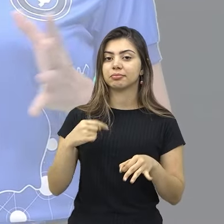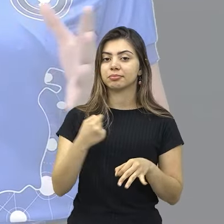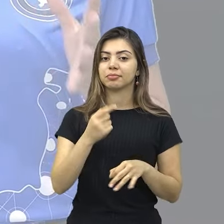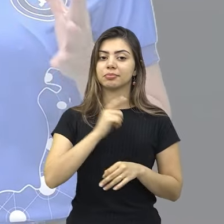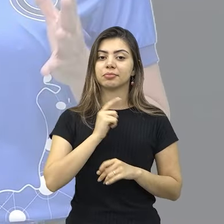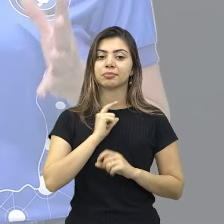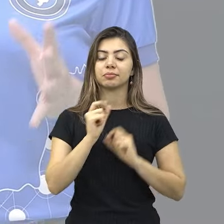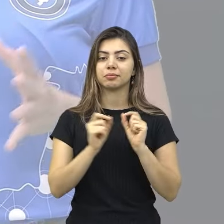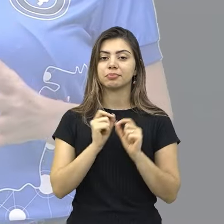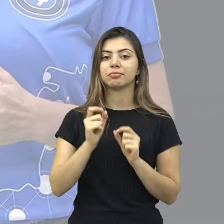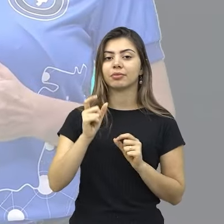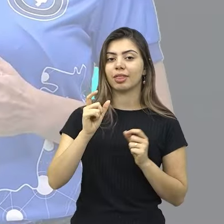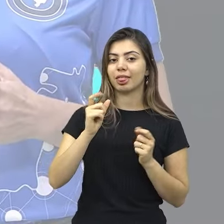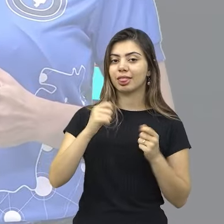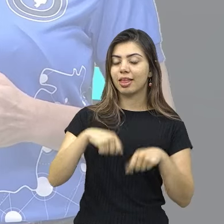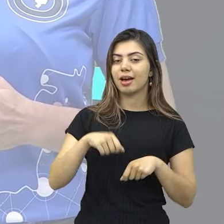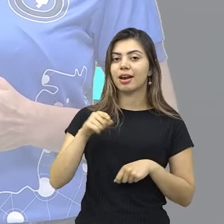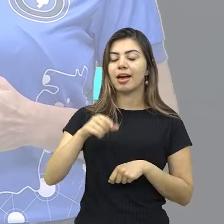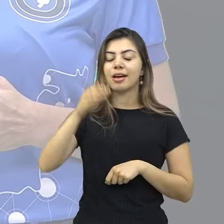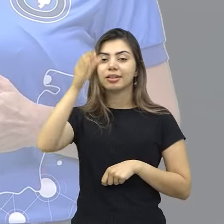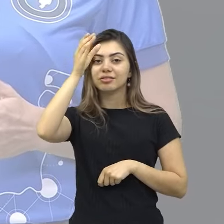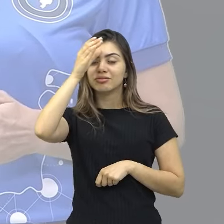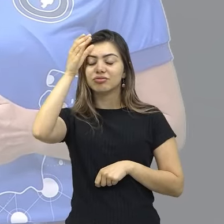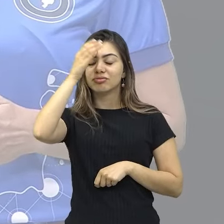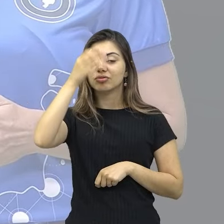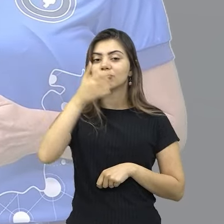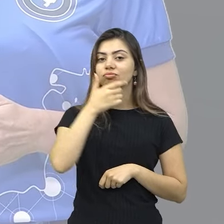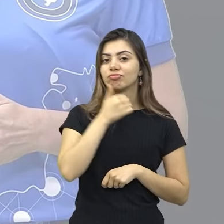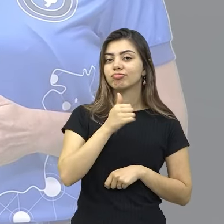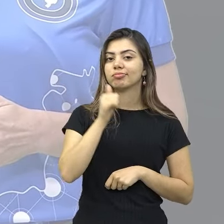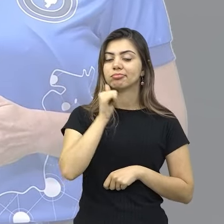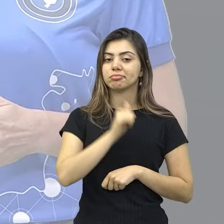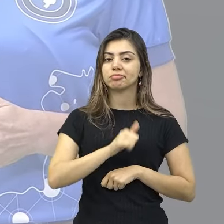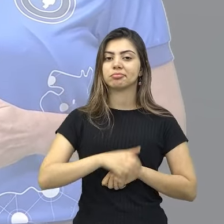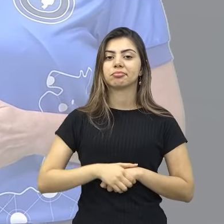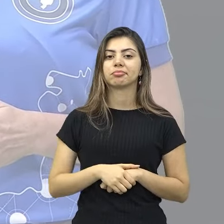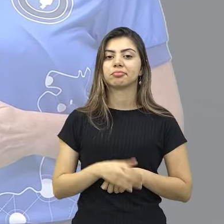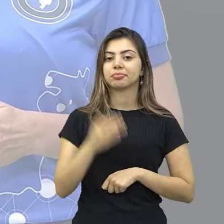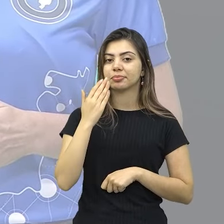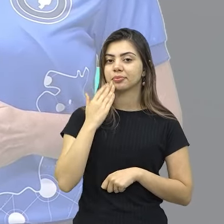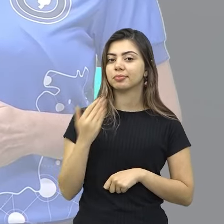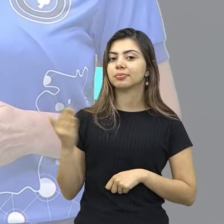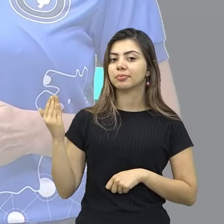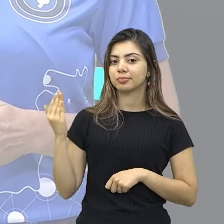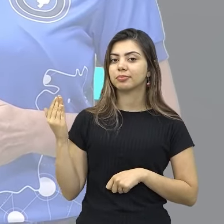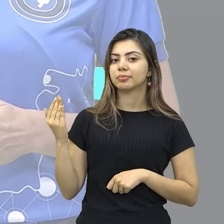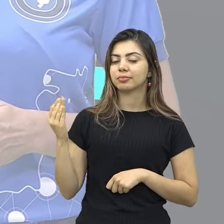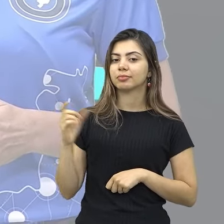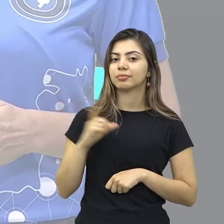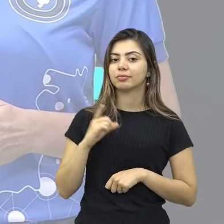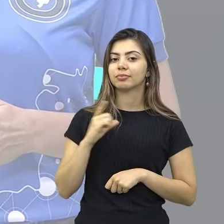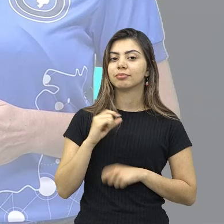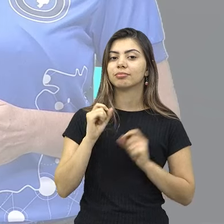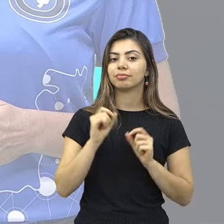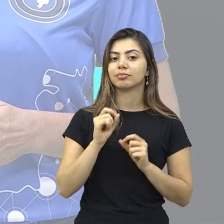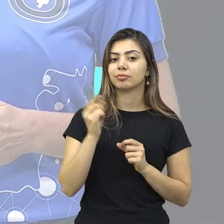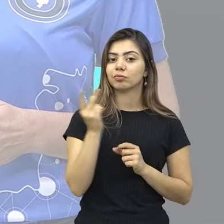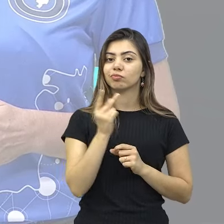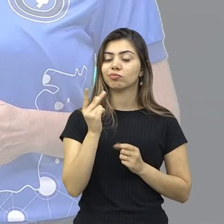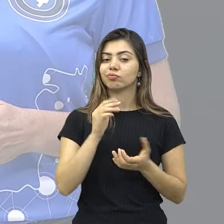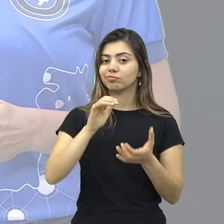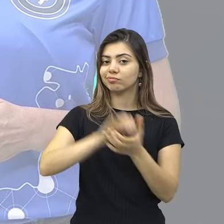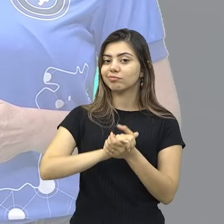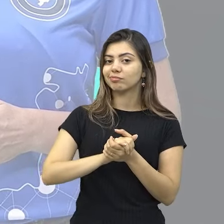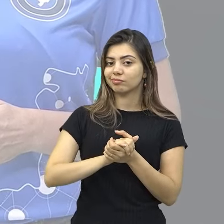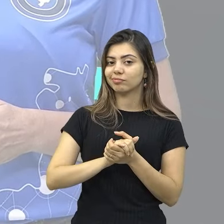também essa relação aí dos tios e tias. Vamos ver aqui comigo, né? Então, nós temos aqui a relação do William e Kate, né, que são casados,